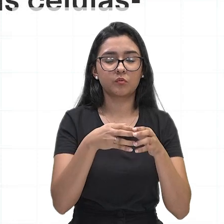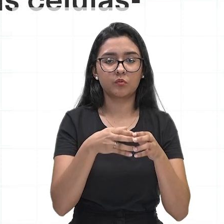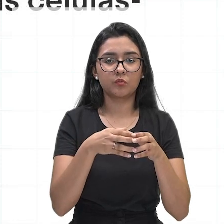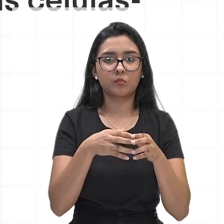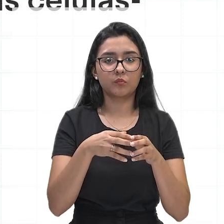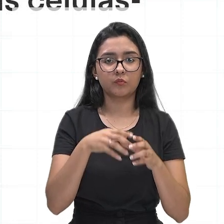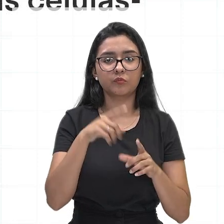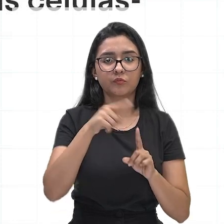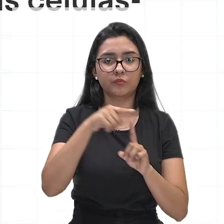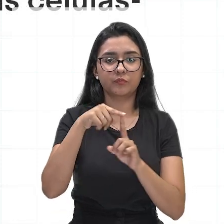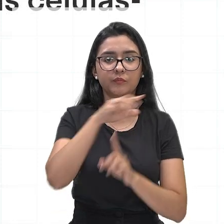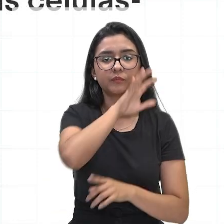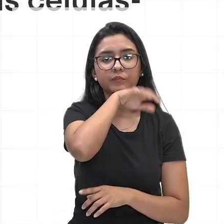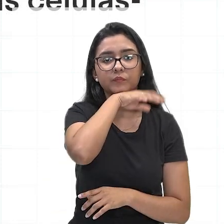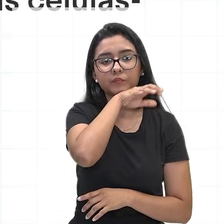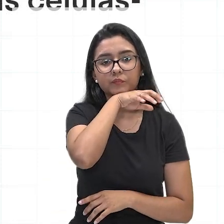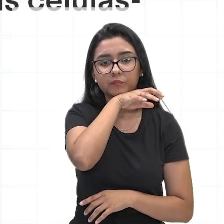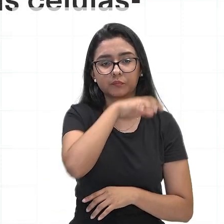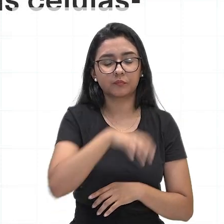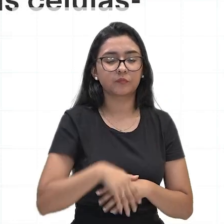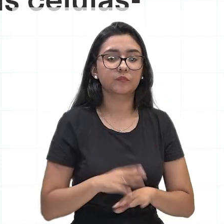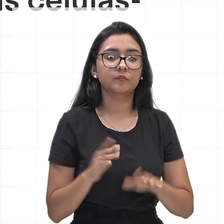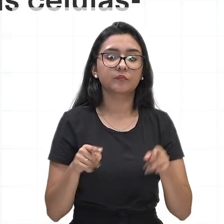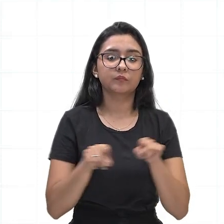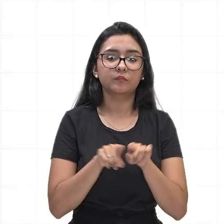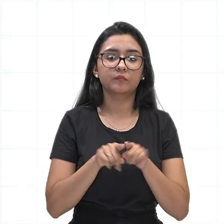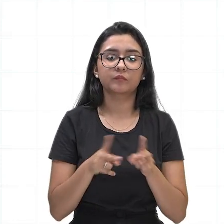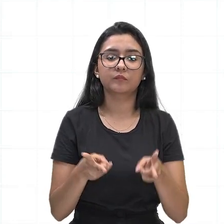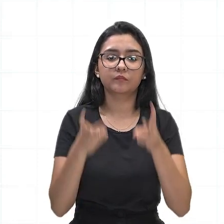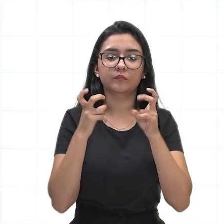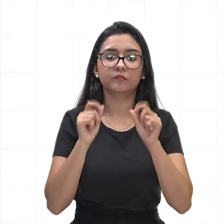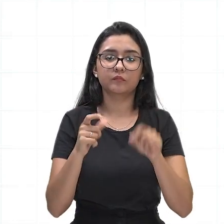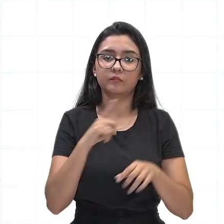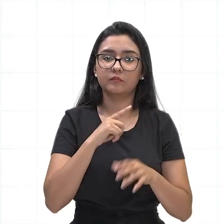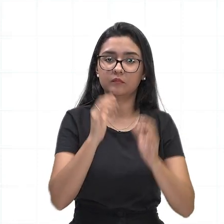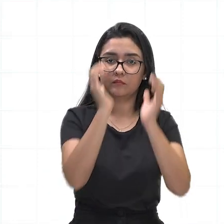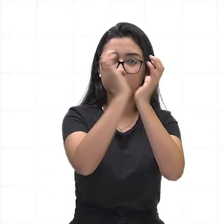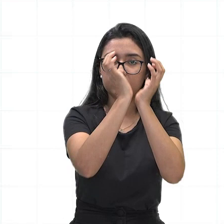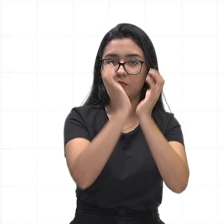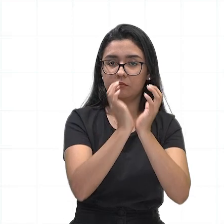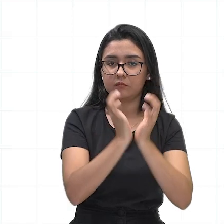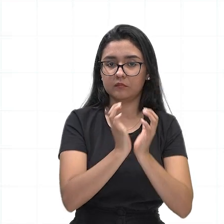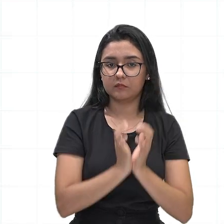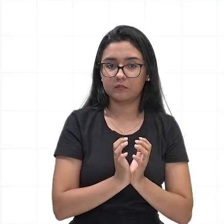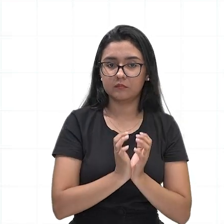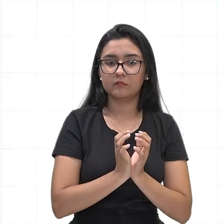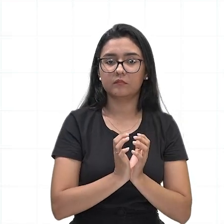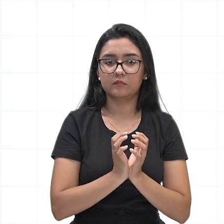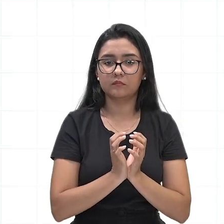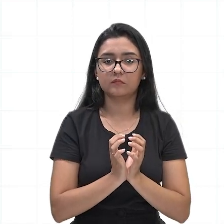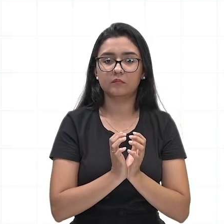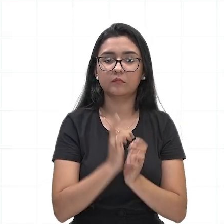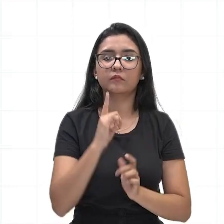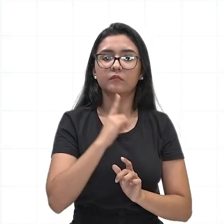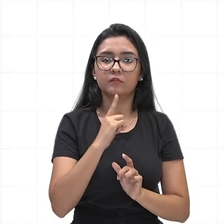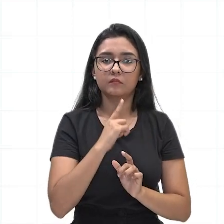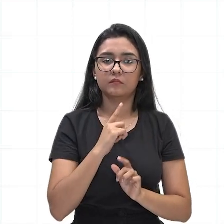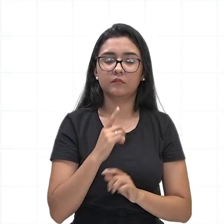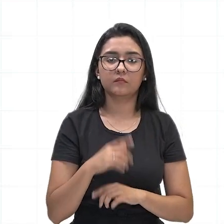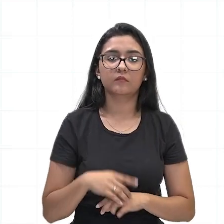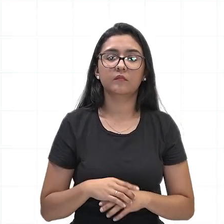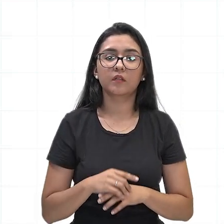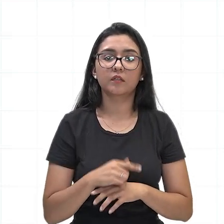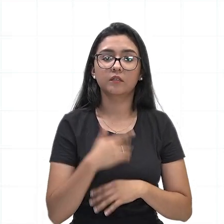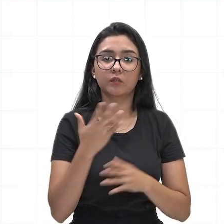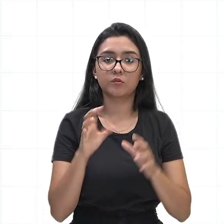pertencentes ao grupo dos plateumintos. E a gente vai observar que eles também têm uma classificação, uma divisão. Os plateumintos eles